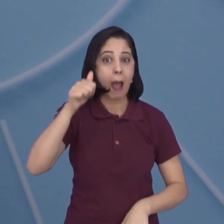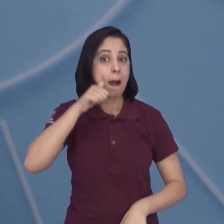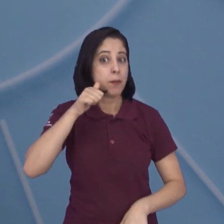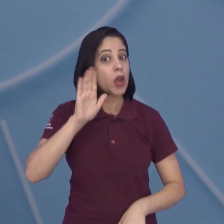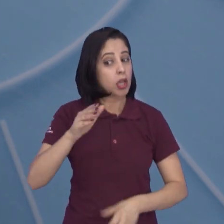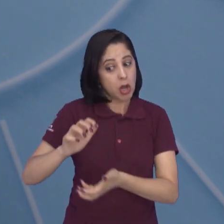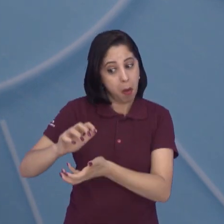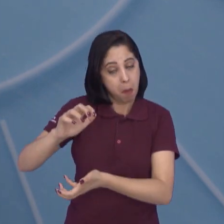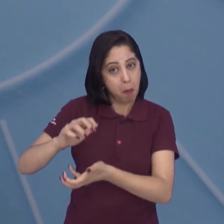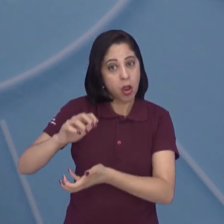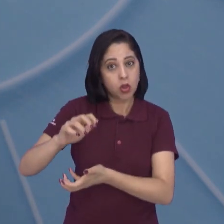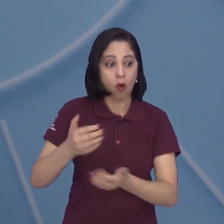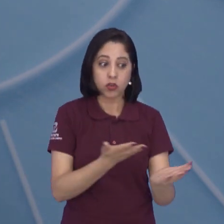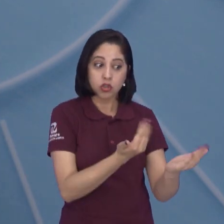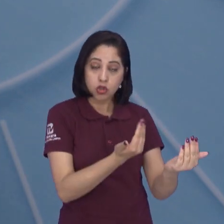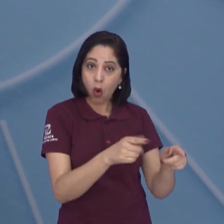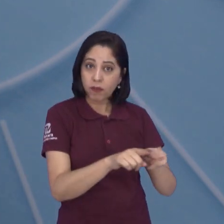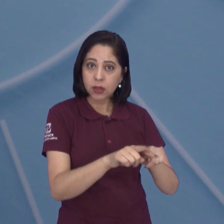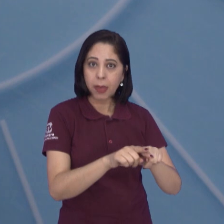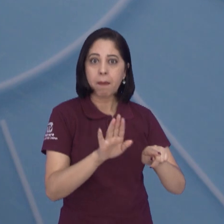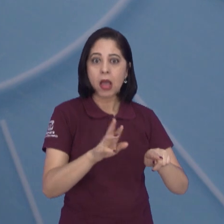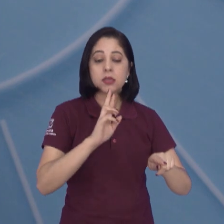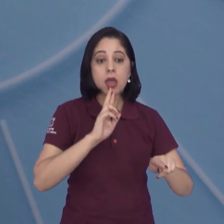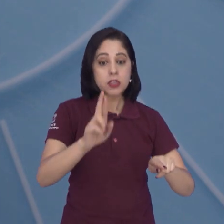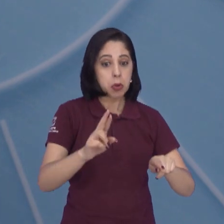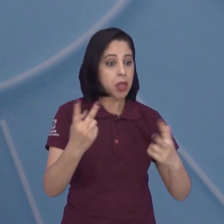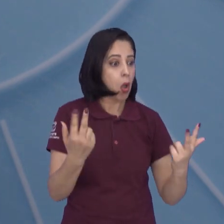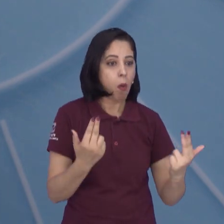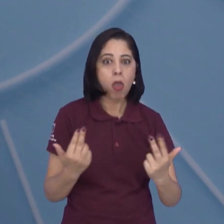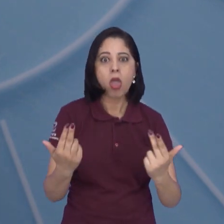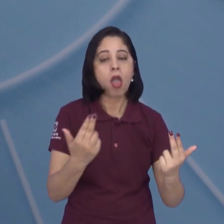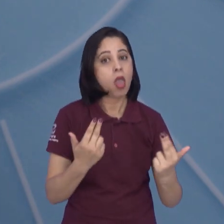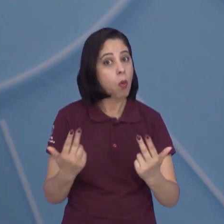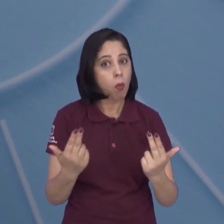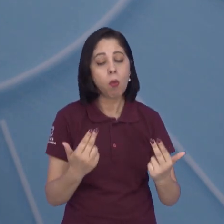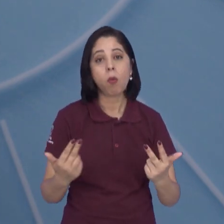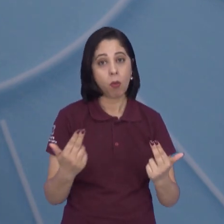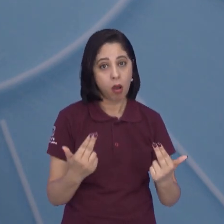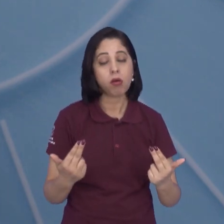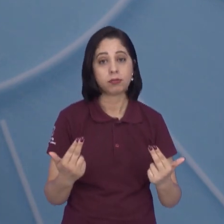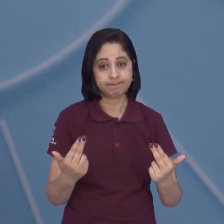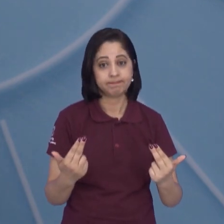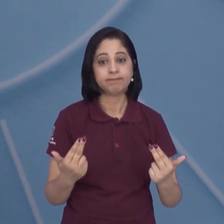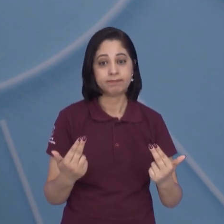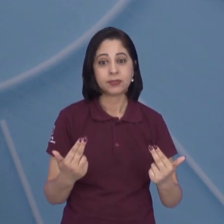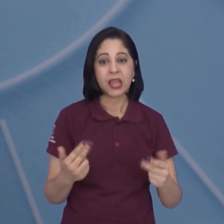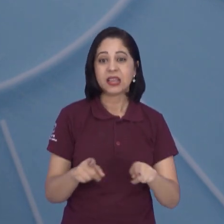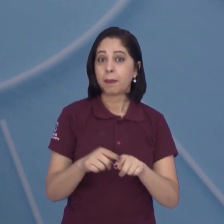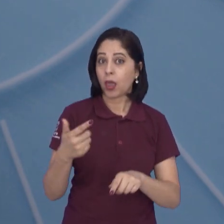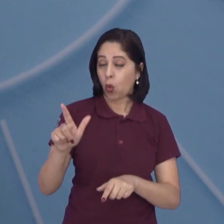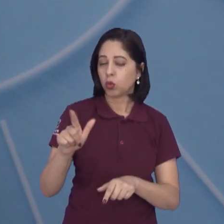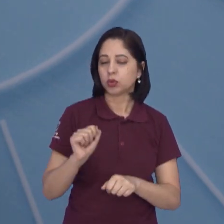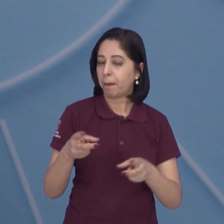até um jovem também, mas as respostas ali, né, são equivalentes, não foge muito, né, da realidade. Outro ponto que a gente viu,